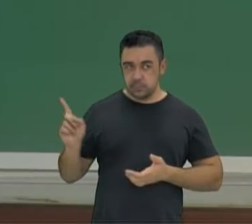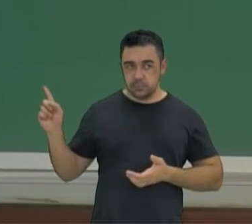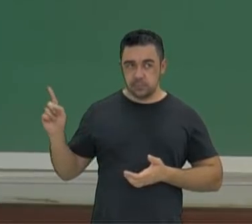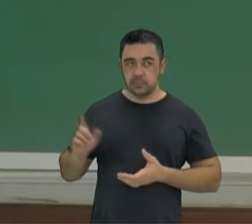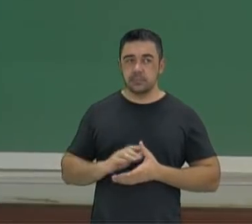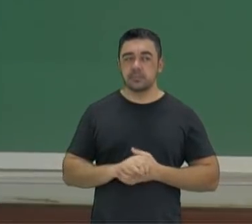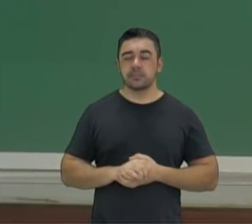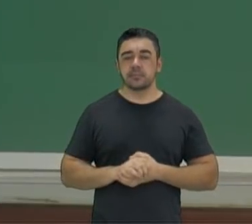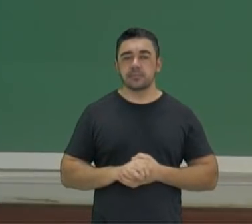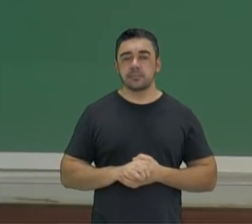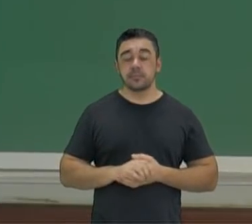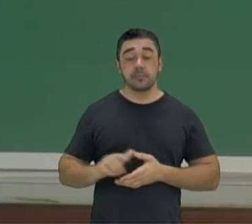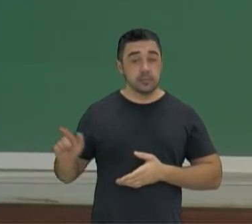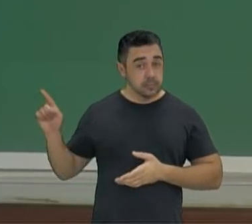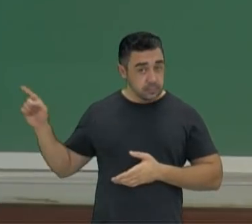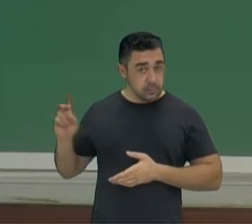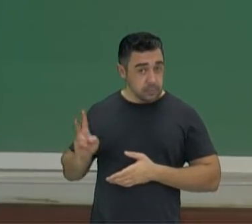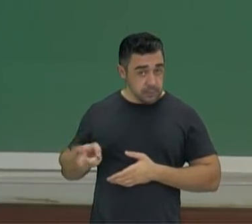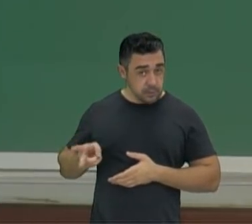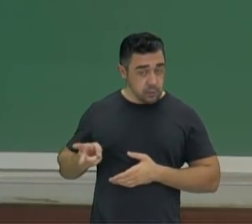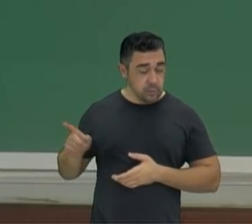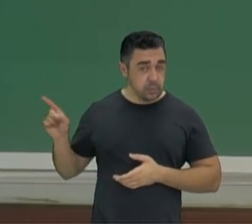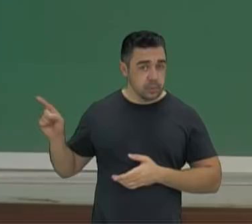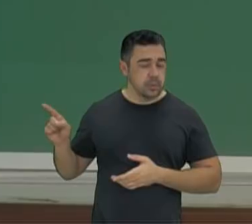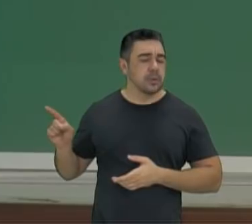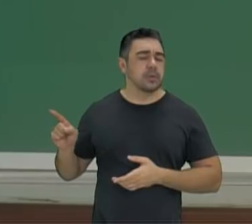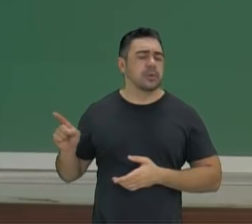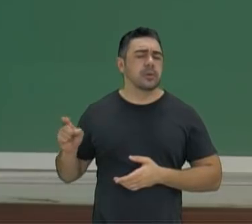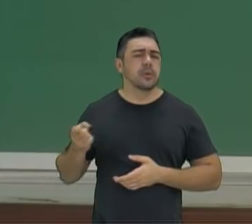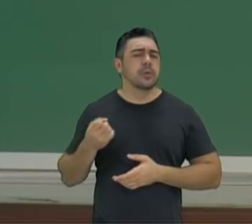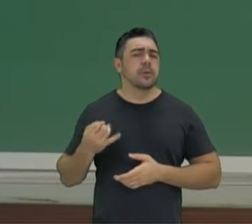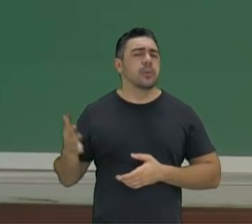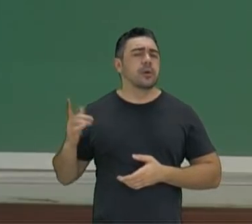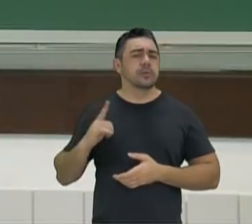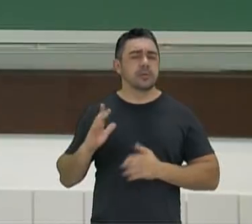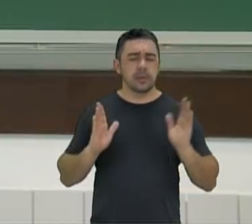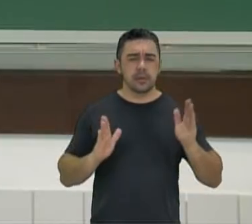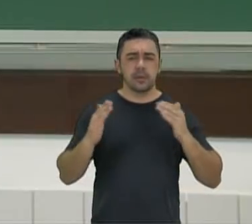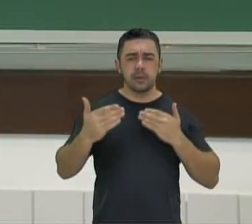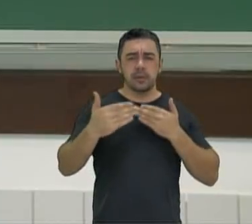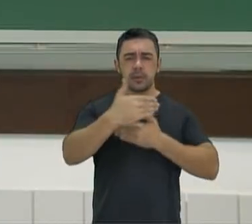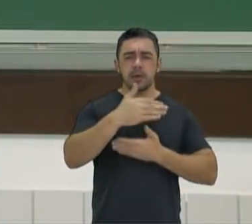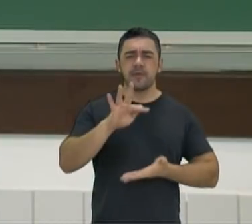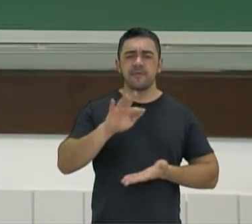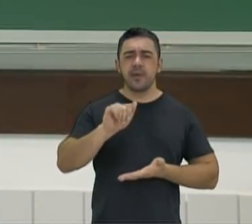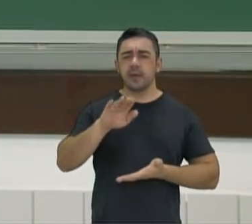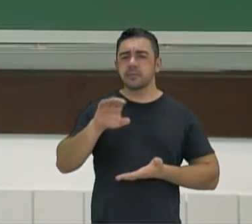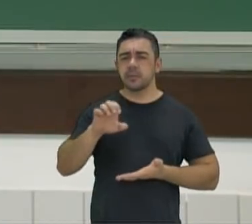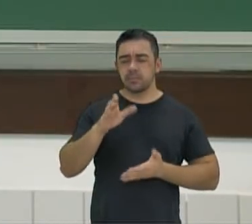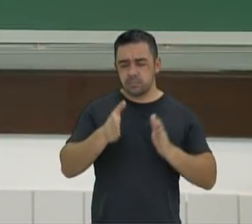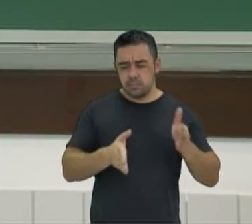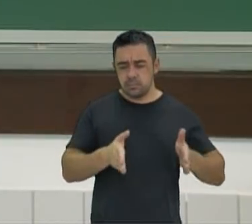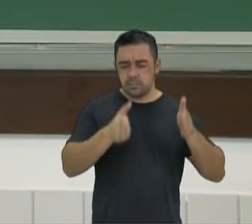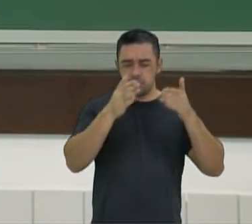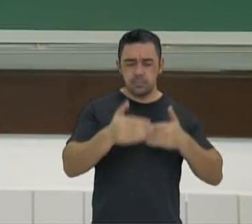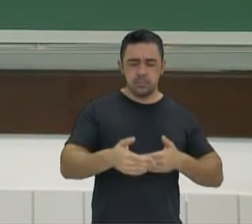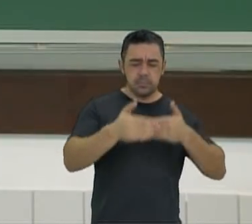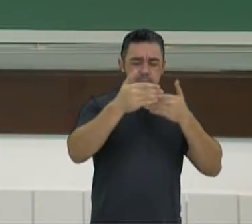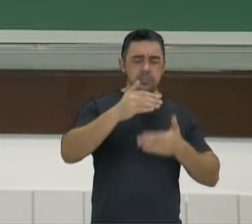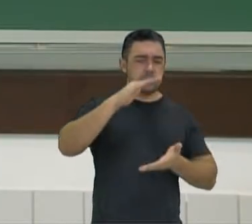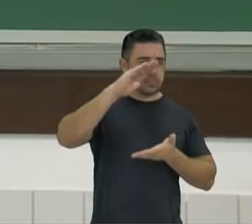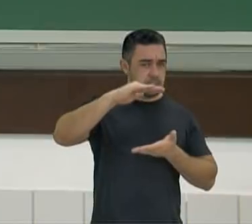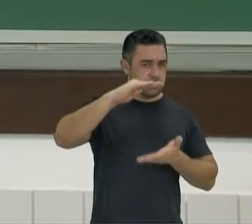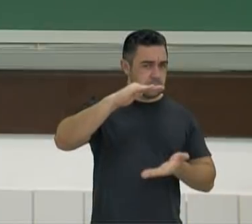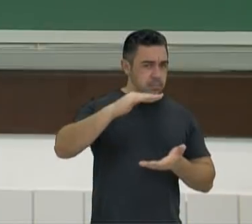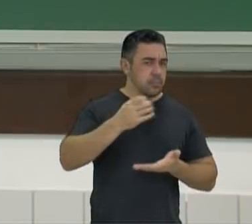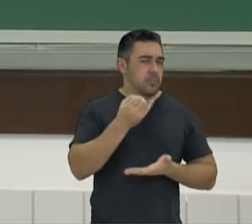bom? Nesse mesmo prisma, quantas faces ele vai ter? Ah, eu tenho que lembrar que a